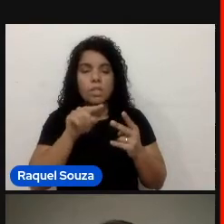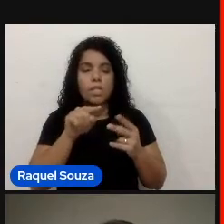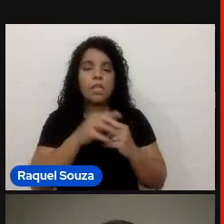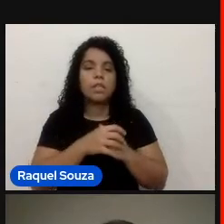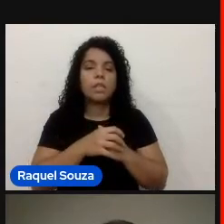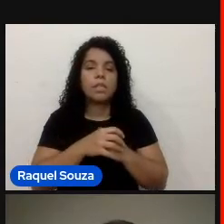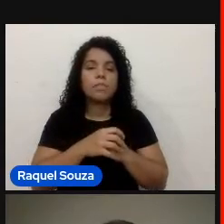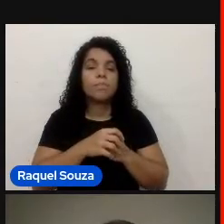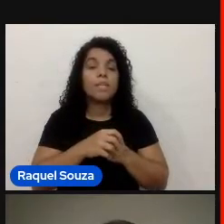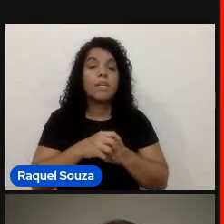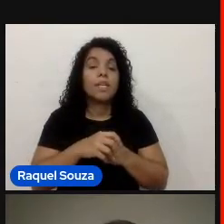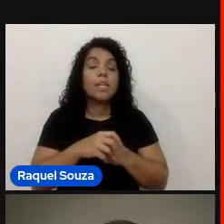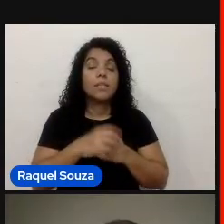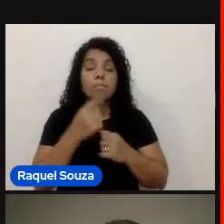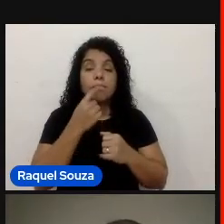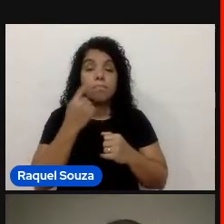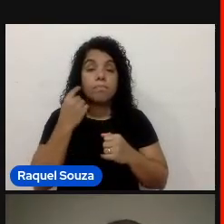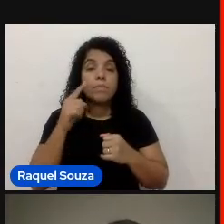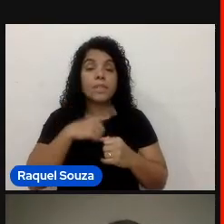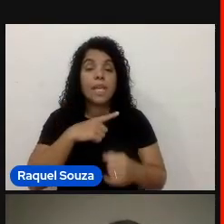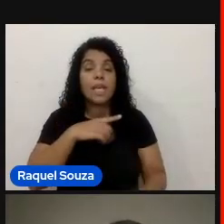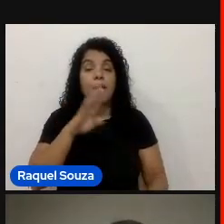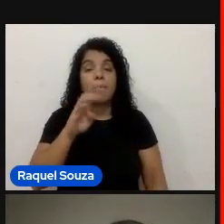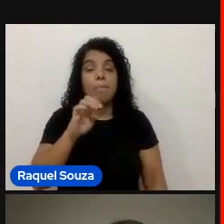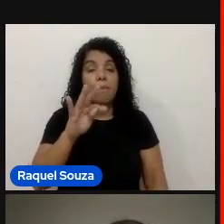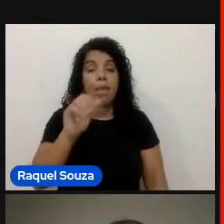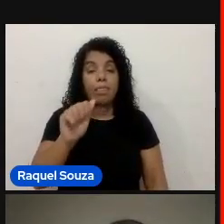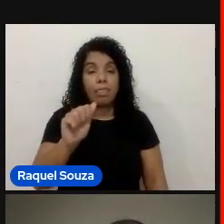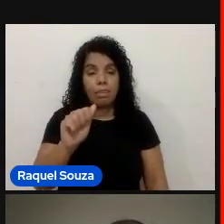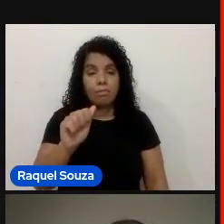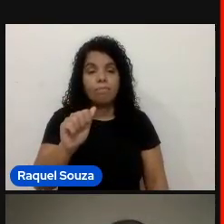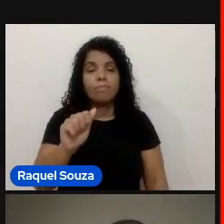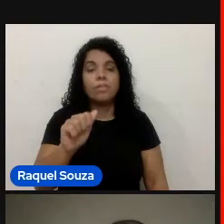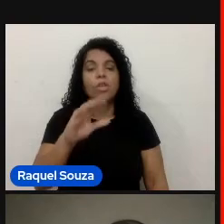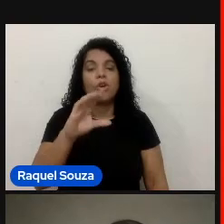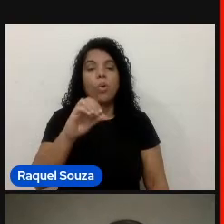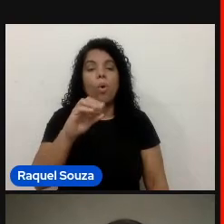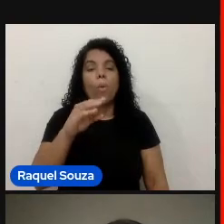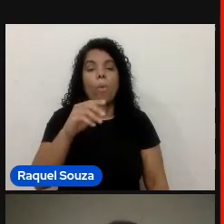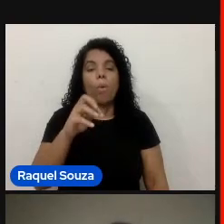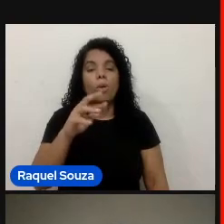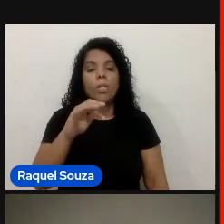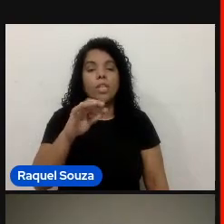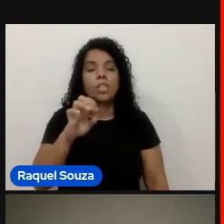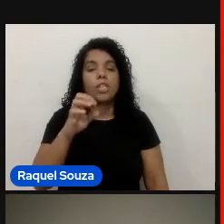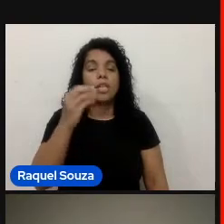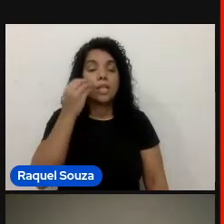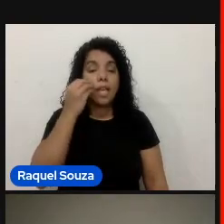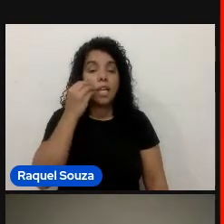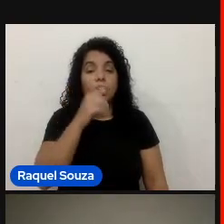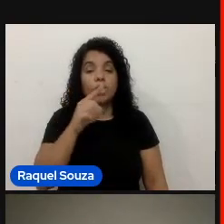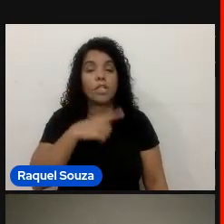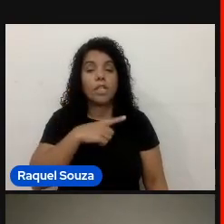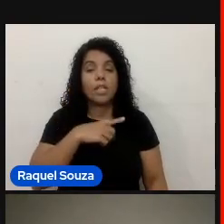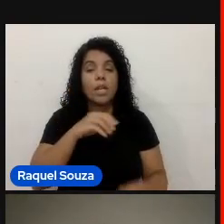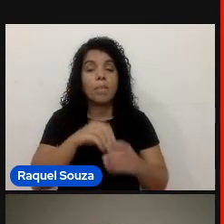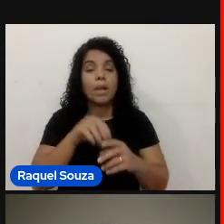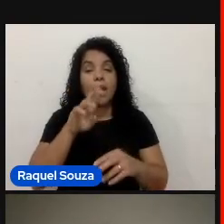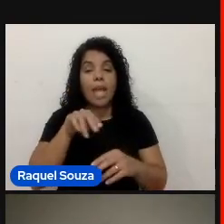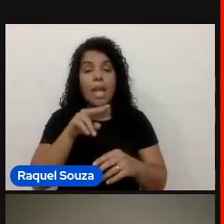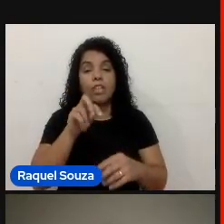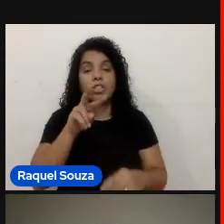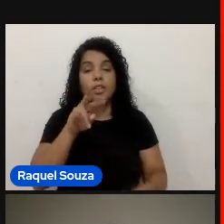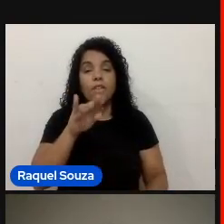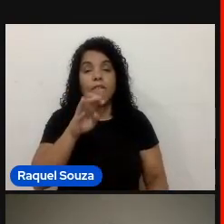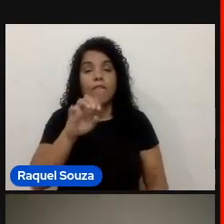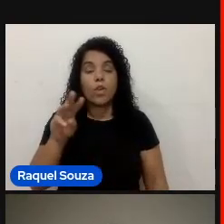E recentemente tem um beta agora de component testing também para aplicações de React e Vue. Então,